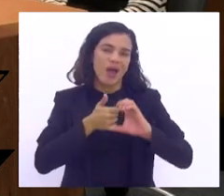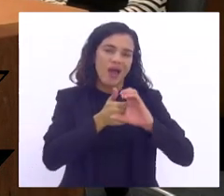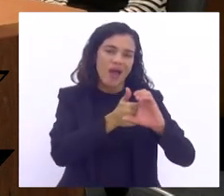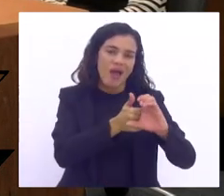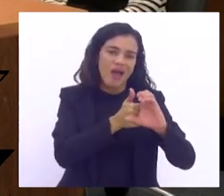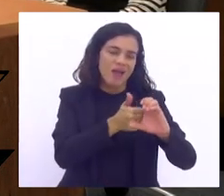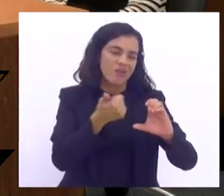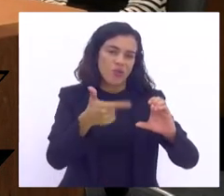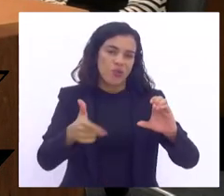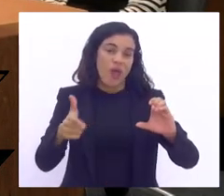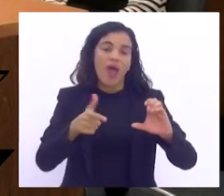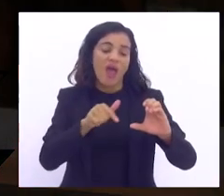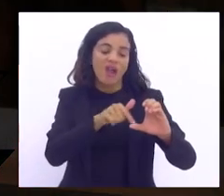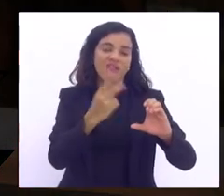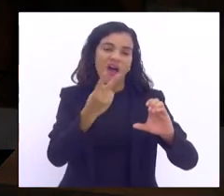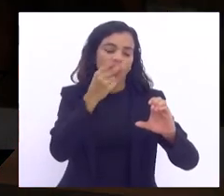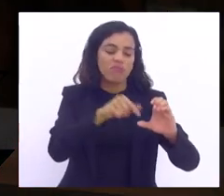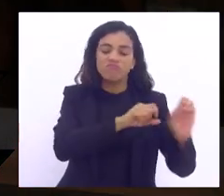feras.